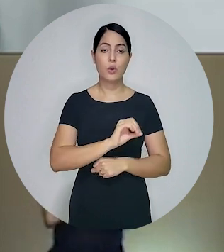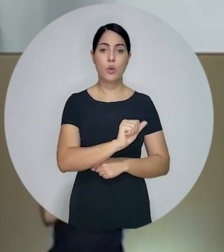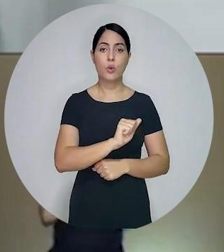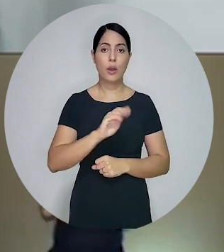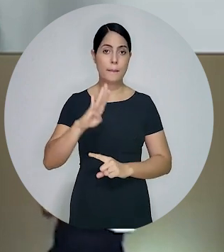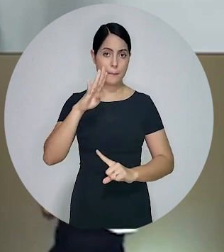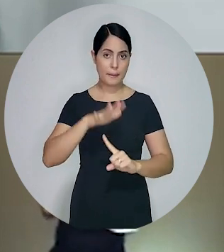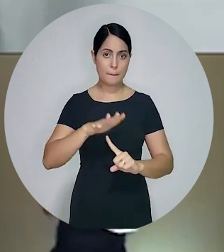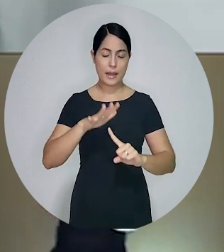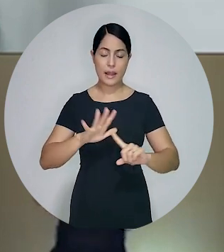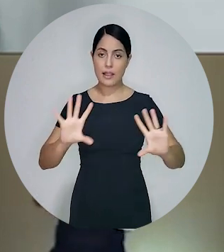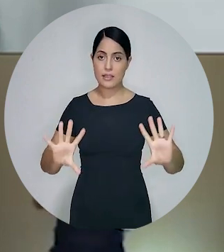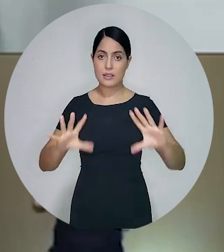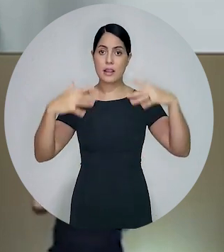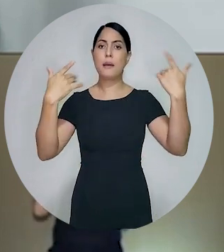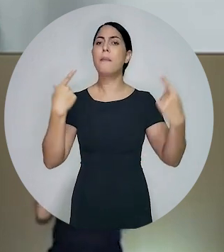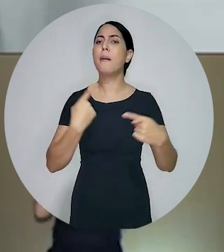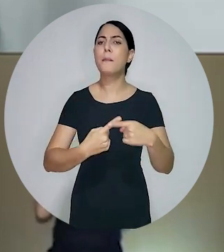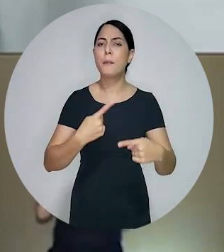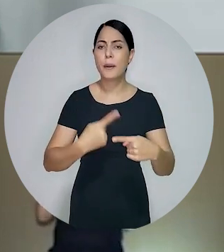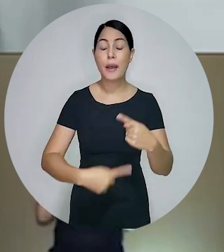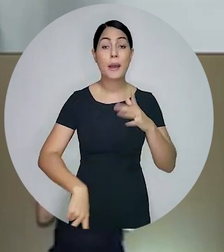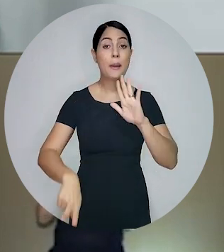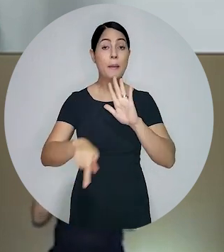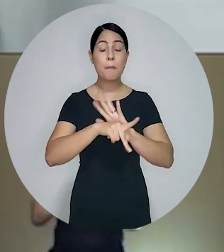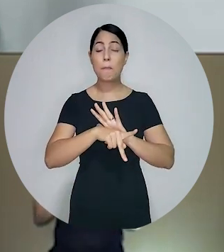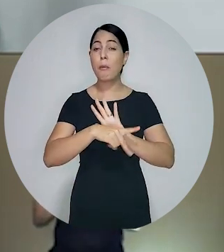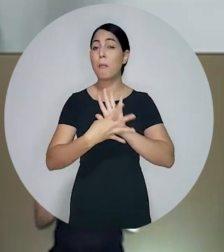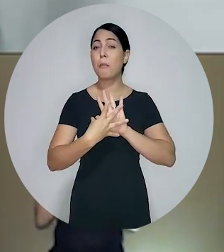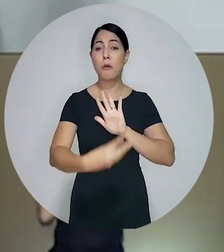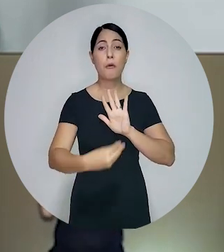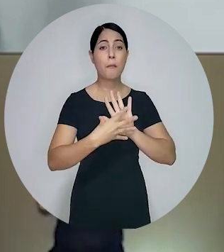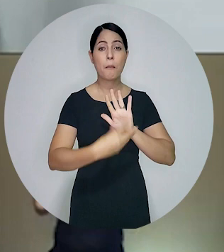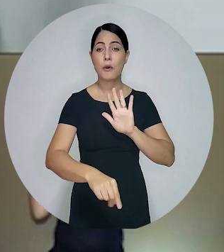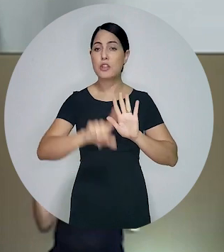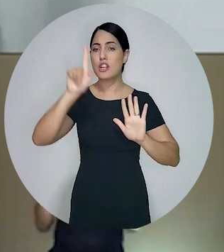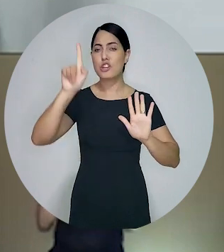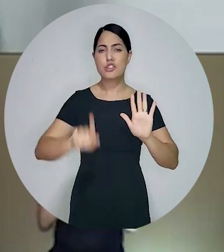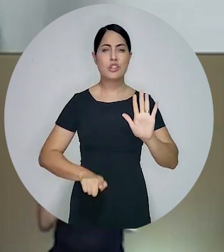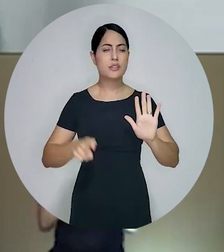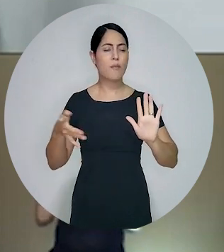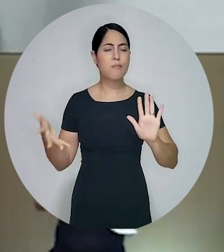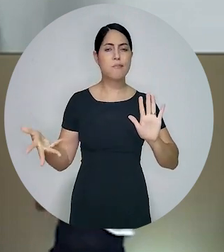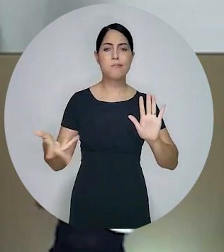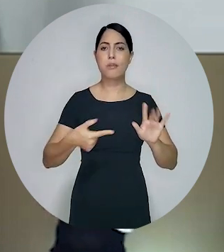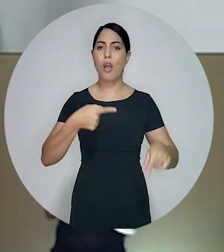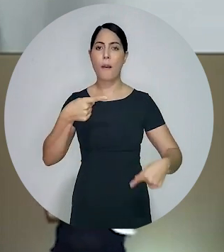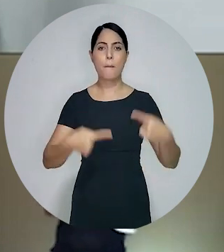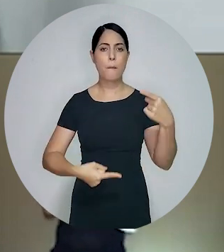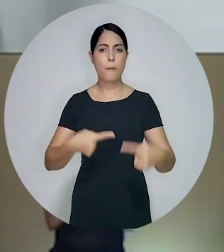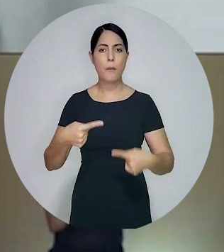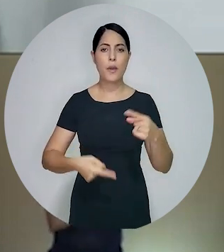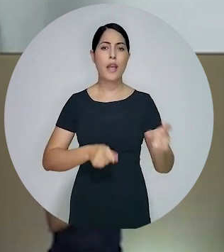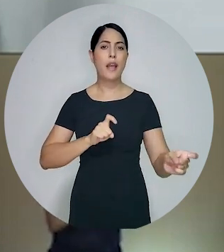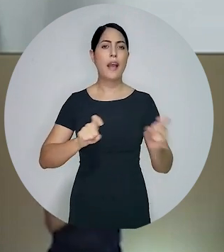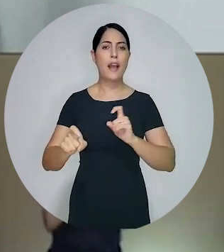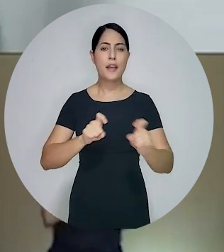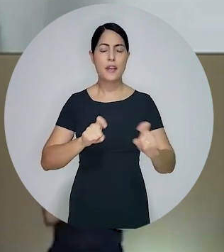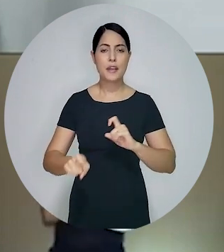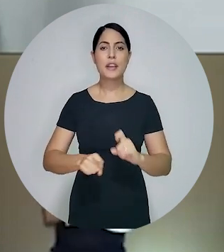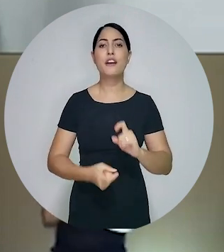Paraná merecem ser muito celebrados, porque é uma seccional que é paradigma, é um modelo de